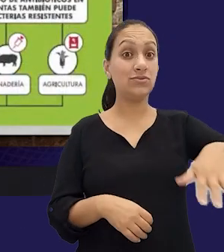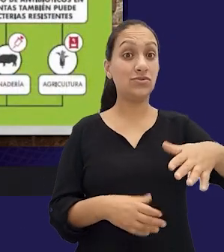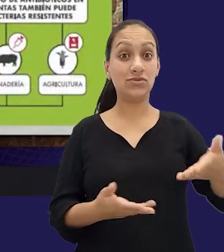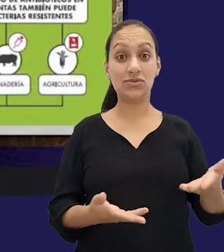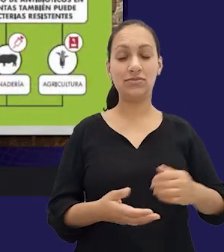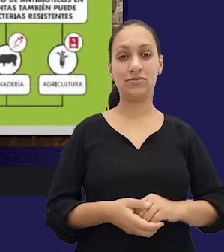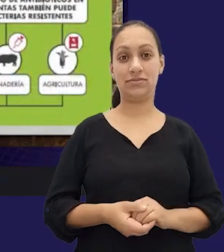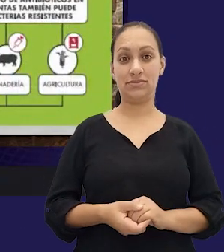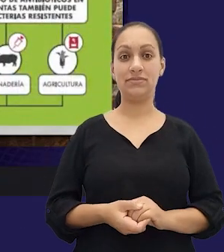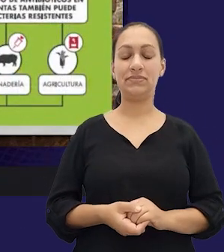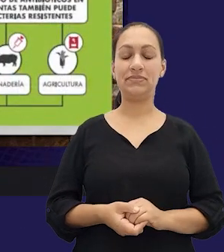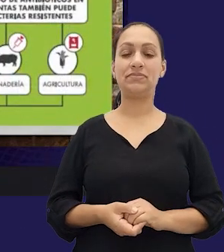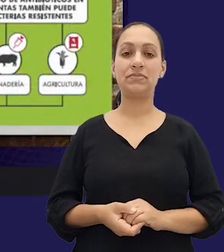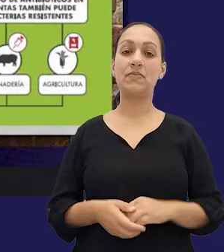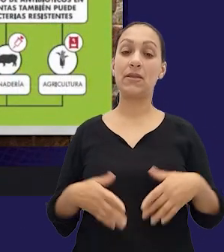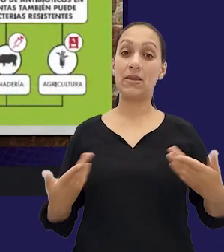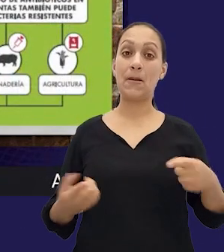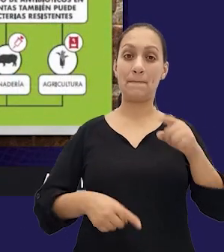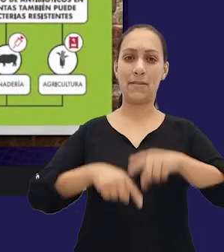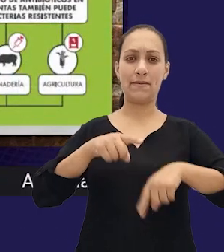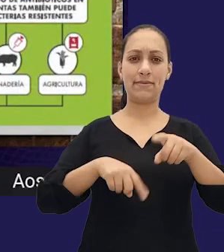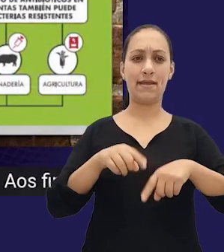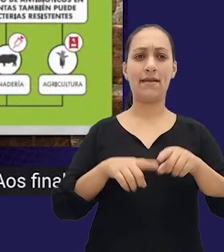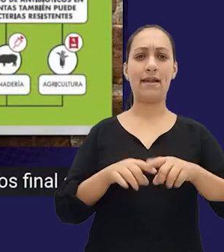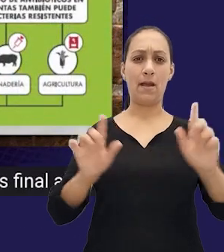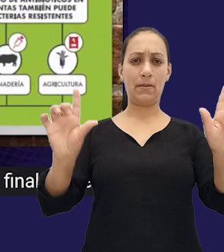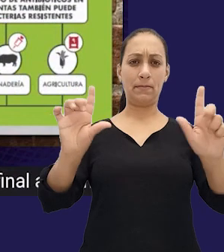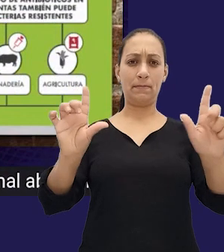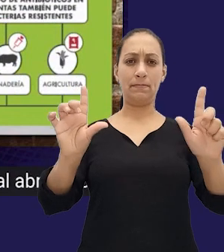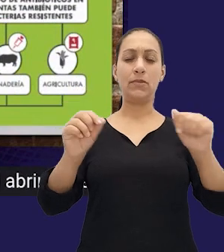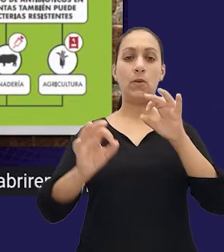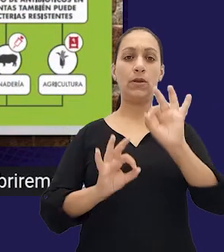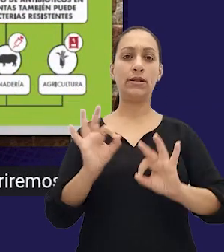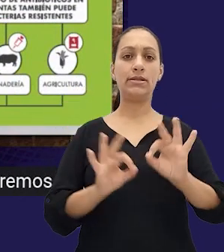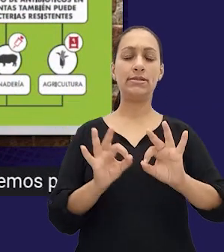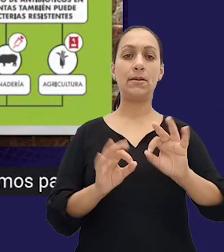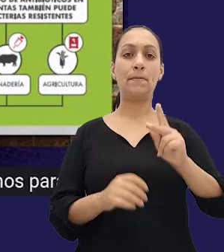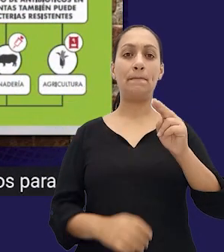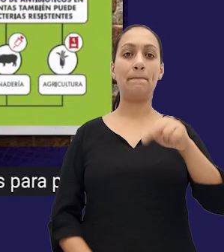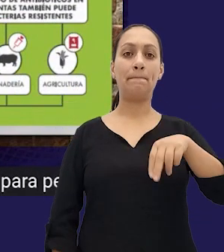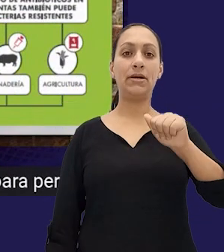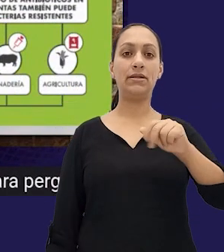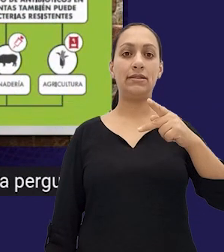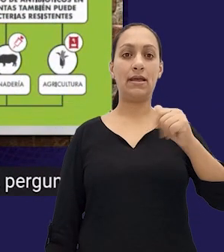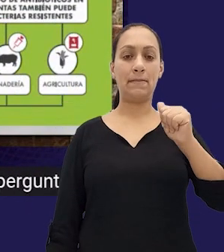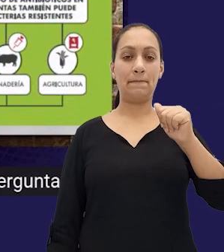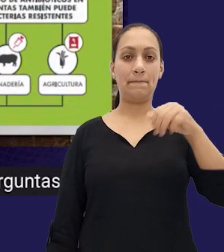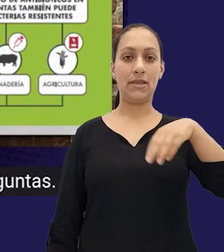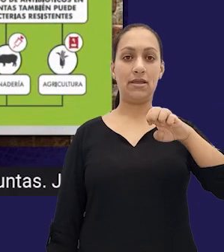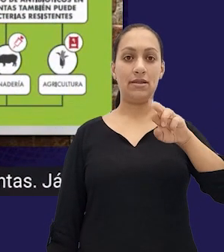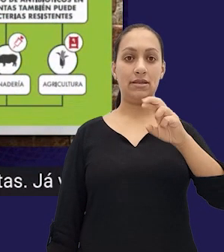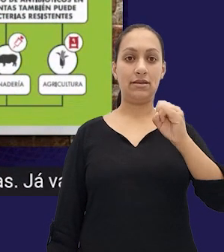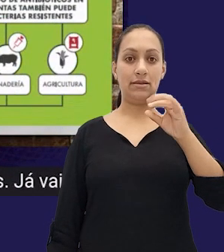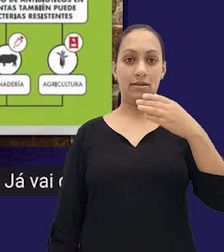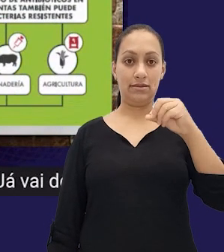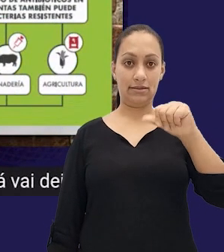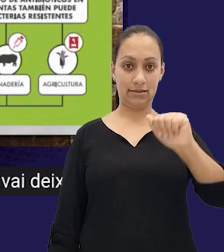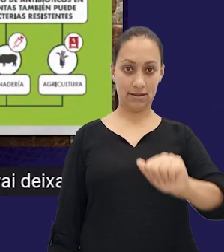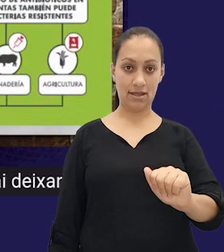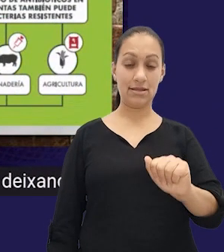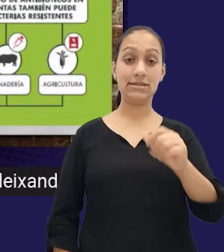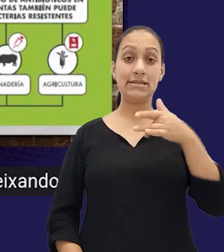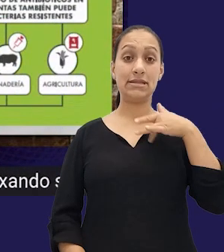Então, esse material aqui, gente, ele é da Organização Pan-Americana de Saúde, tá? E ele é um material de